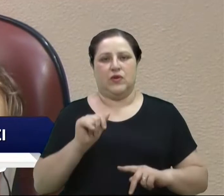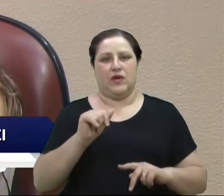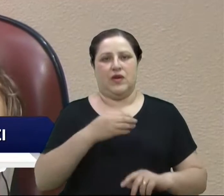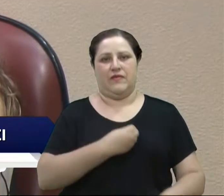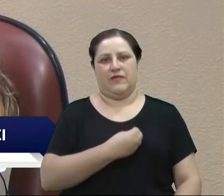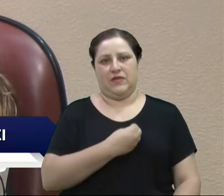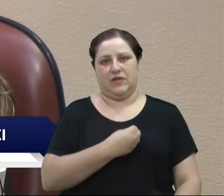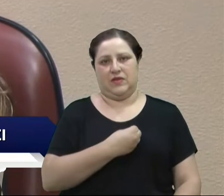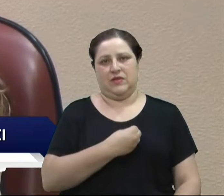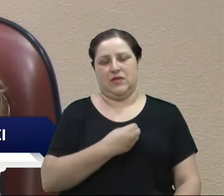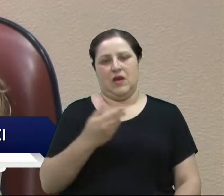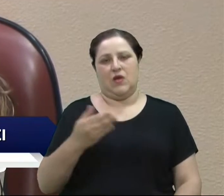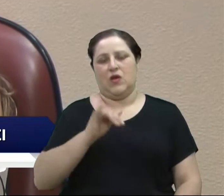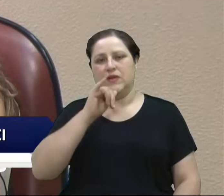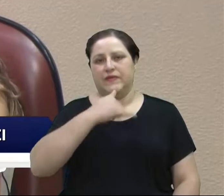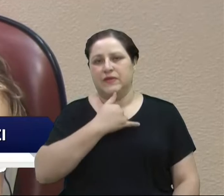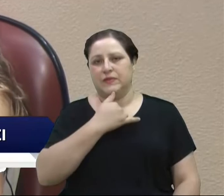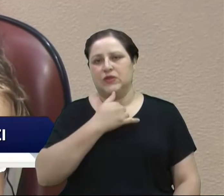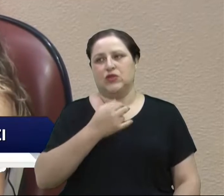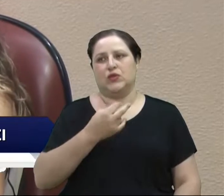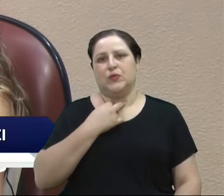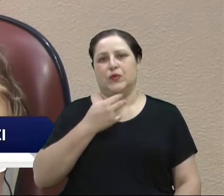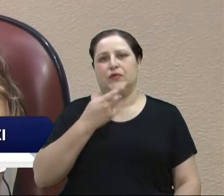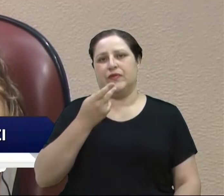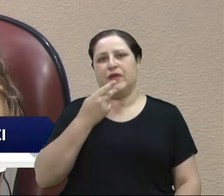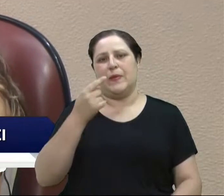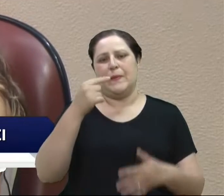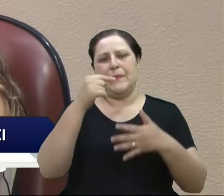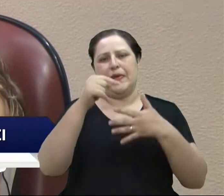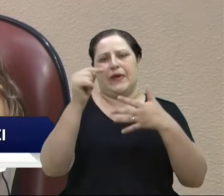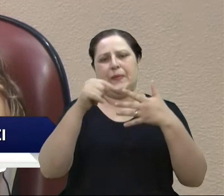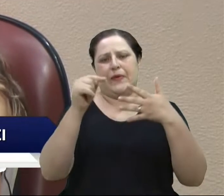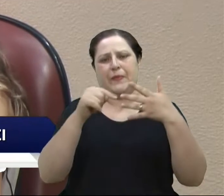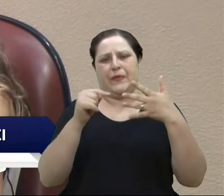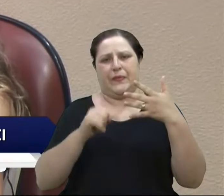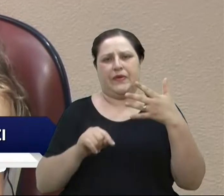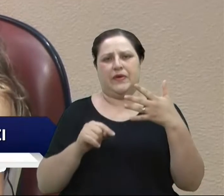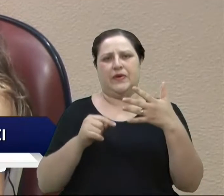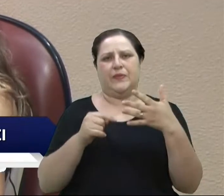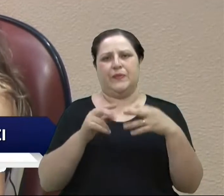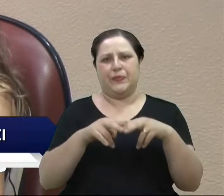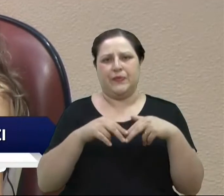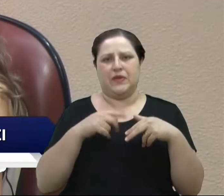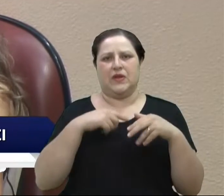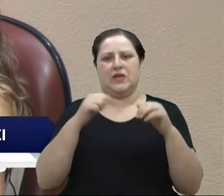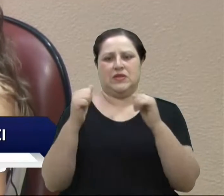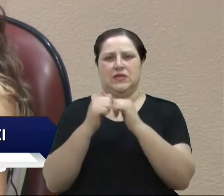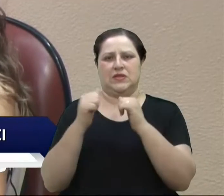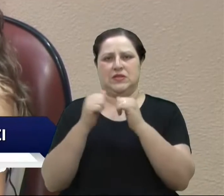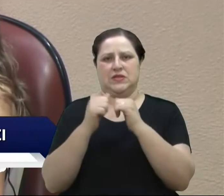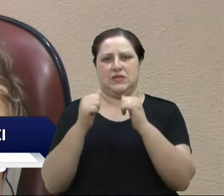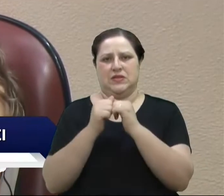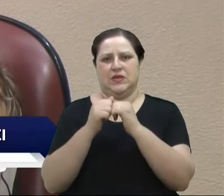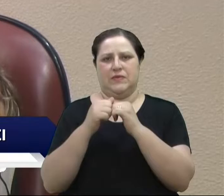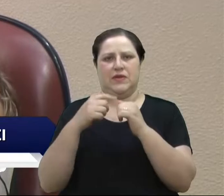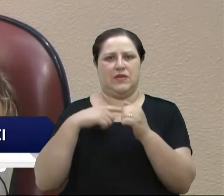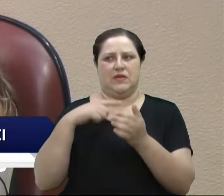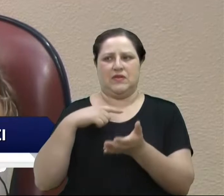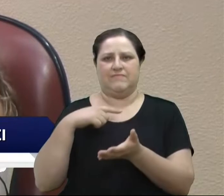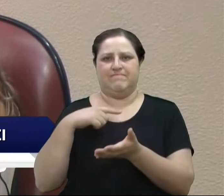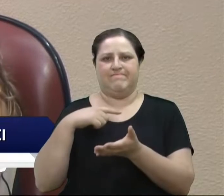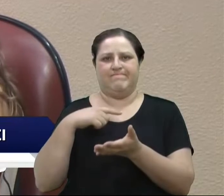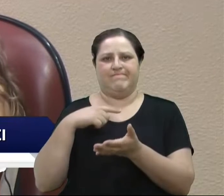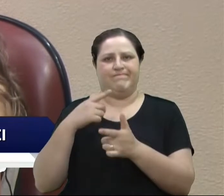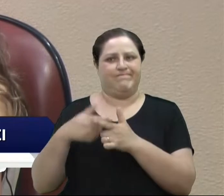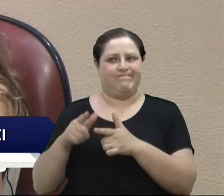tempo enumerando os diversos motivos que levaram ao sistema chegar no esgotamento em que